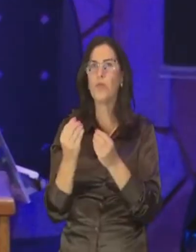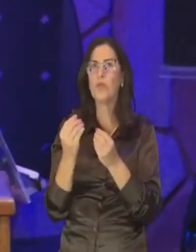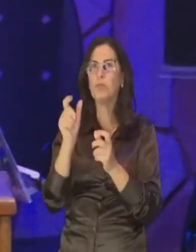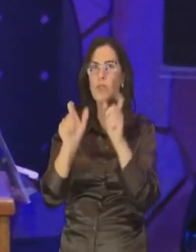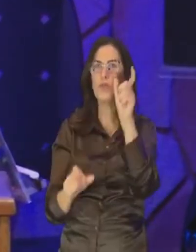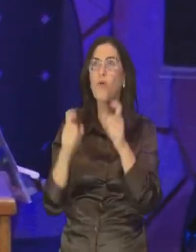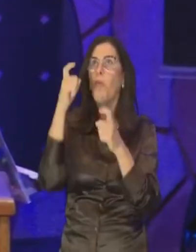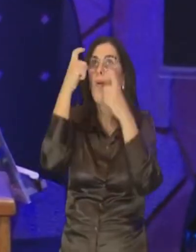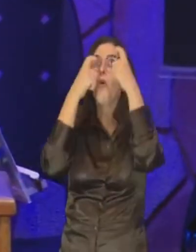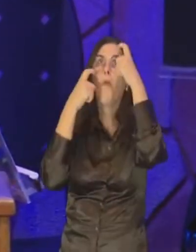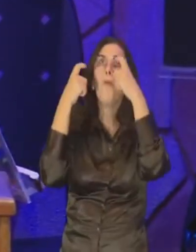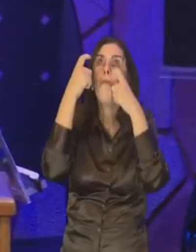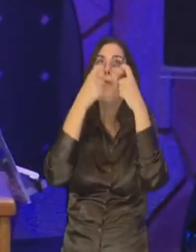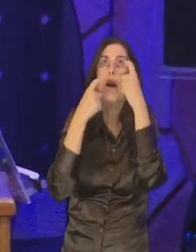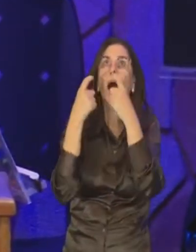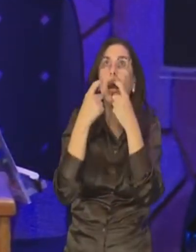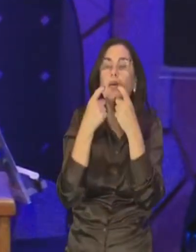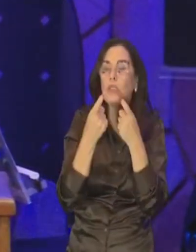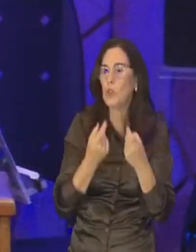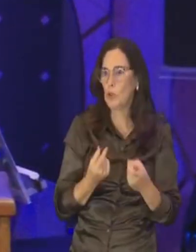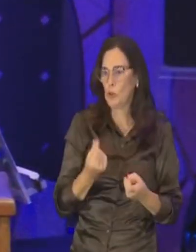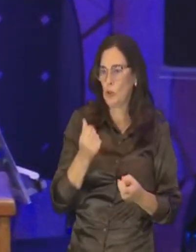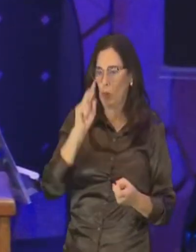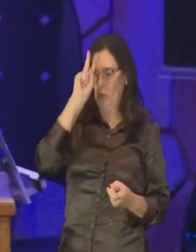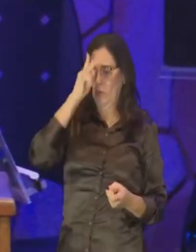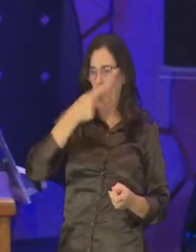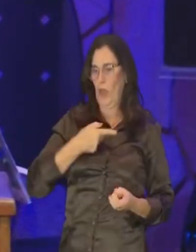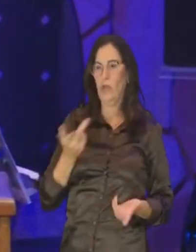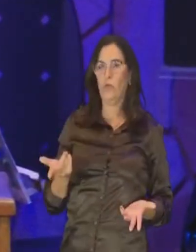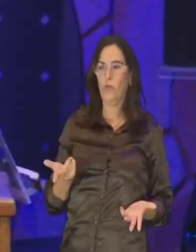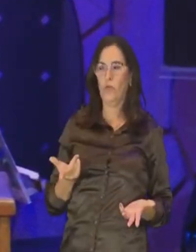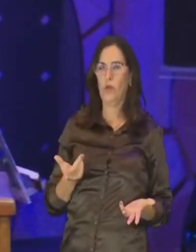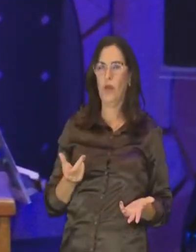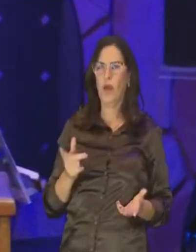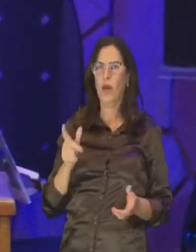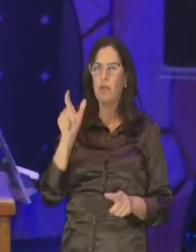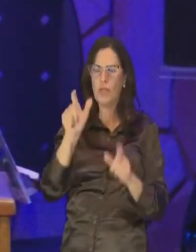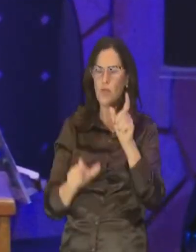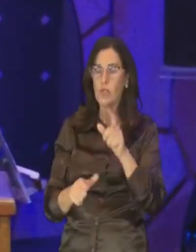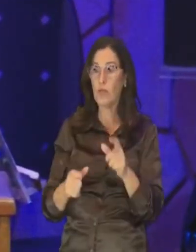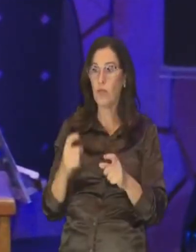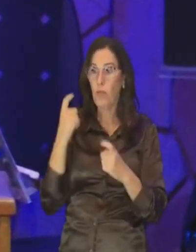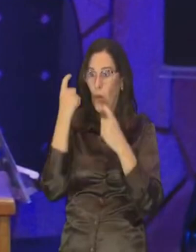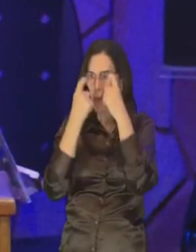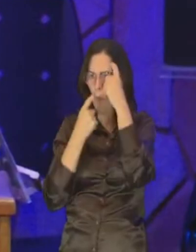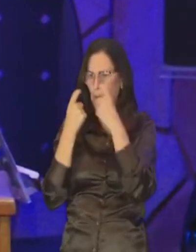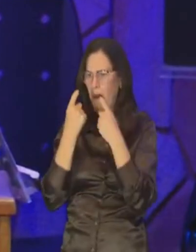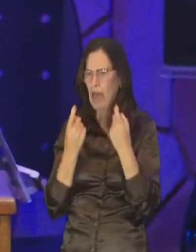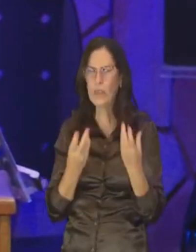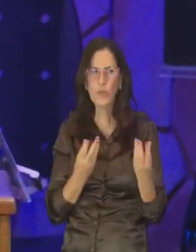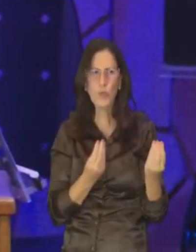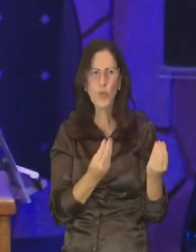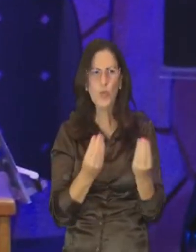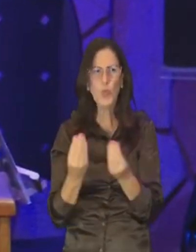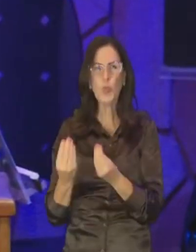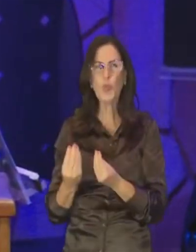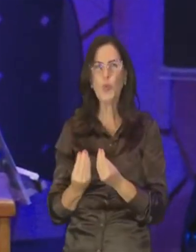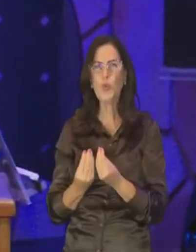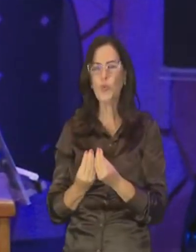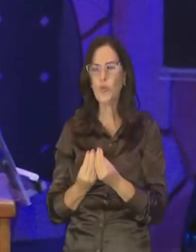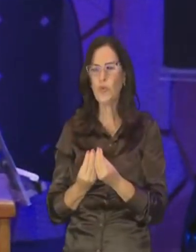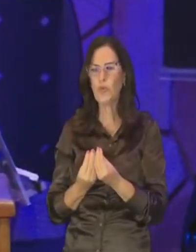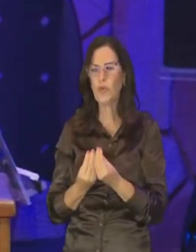preocupados com o seu ganho pessoal. Muitos estão preocupados mas